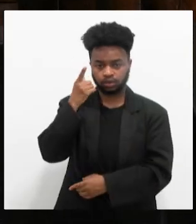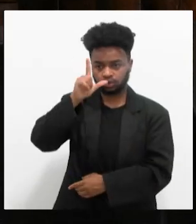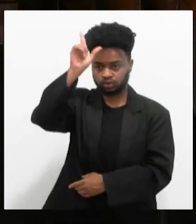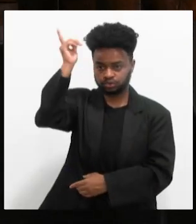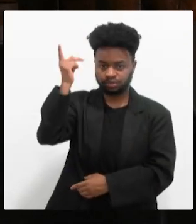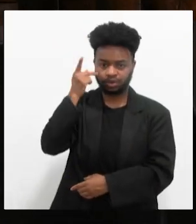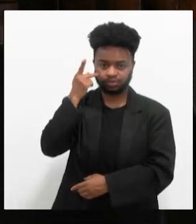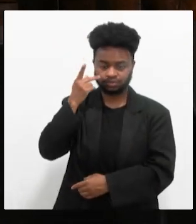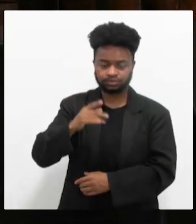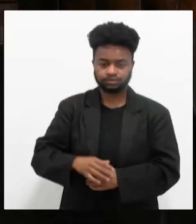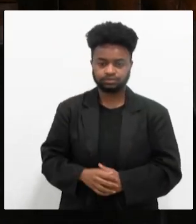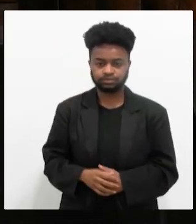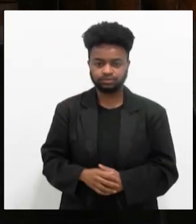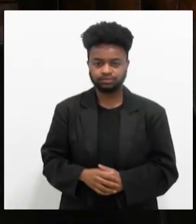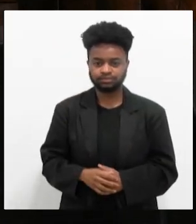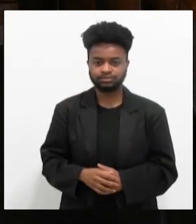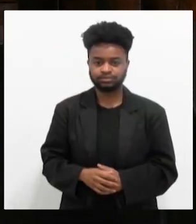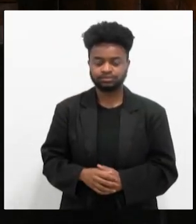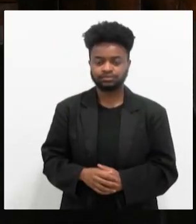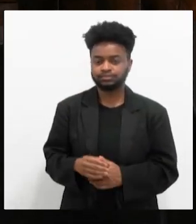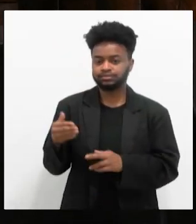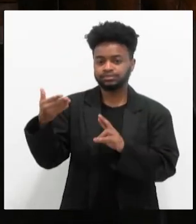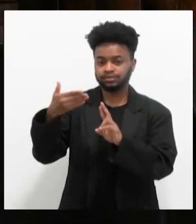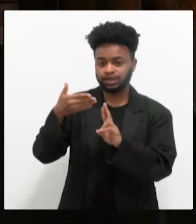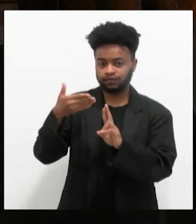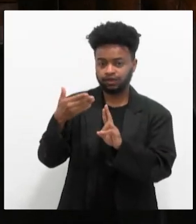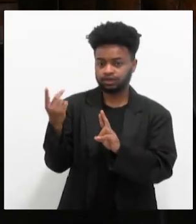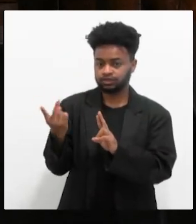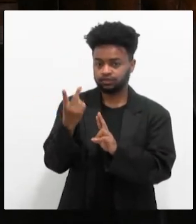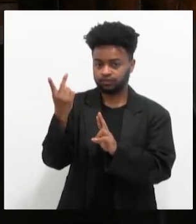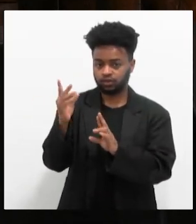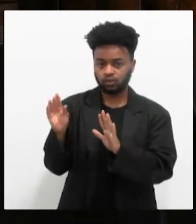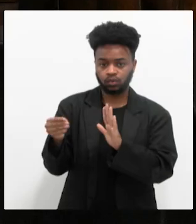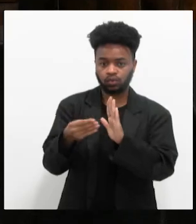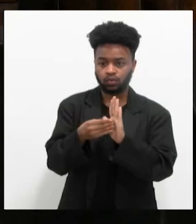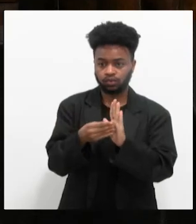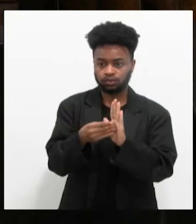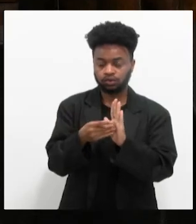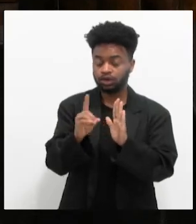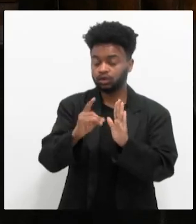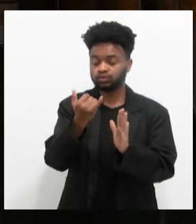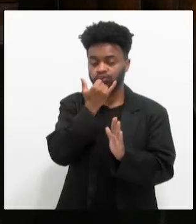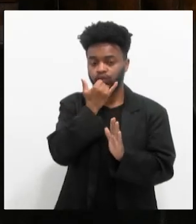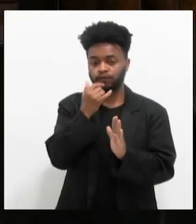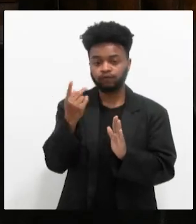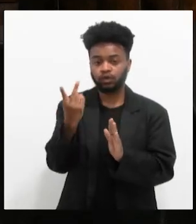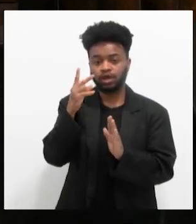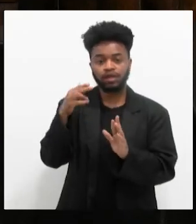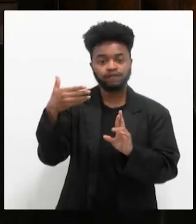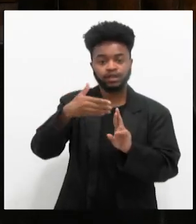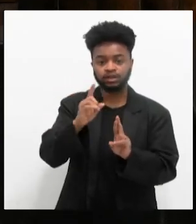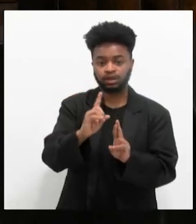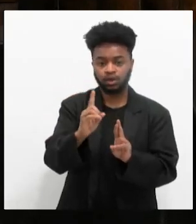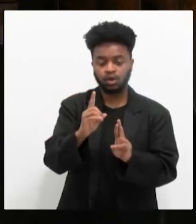Paulo, aumentando a referência, o preço de referência, desculpa, o preço de referência não, aumentando a alíquota basal